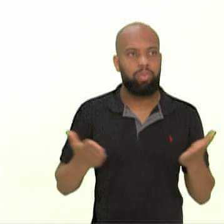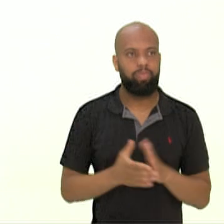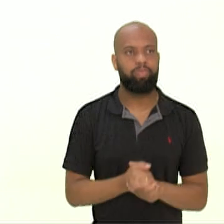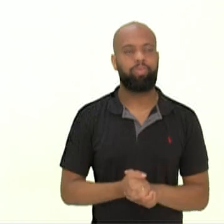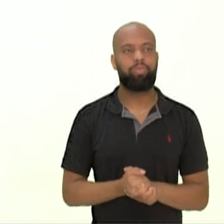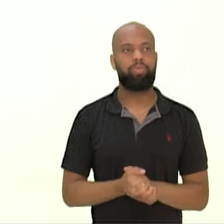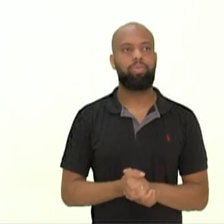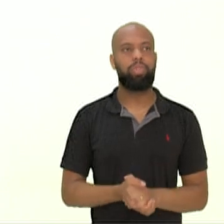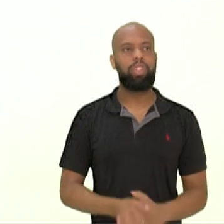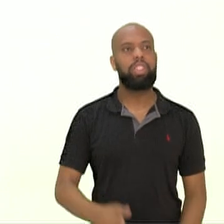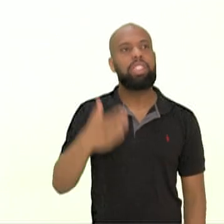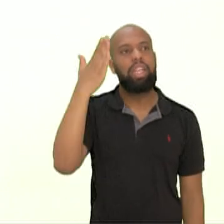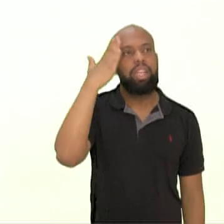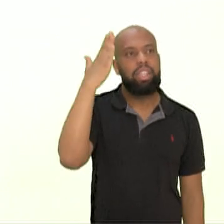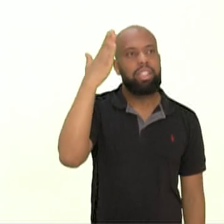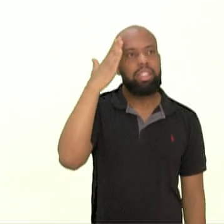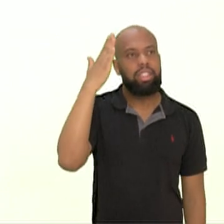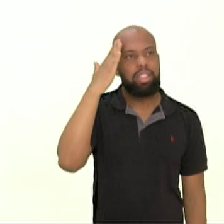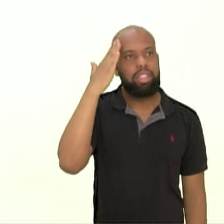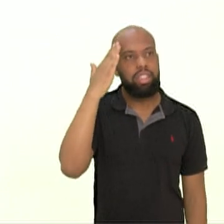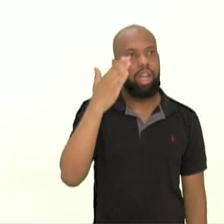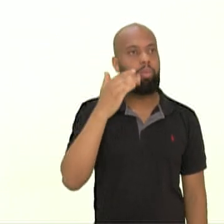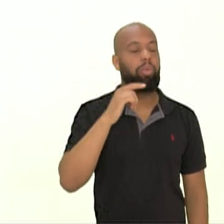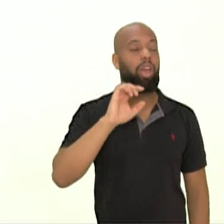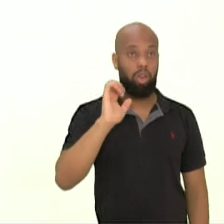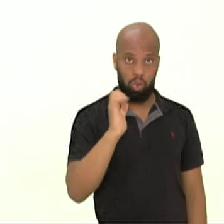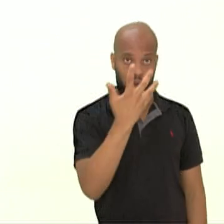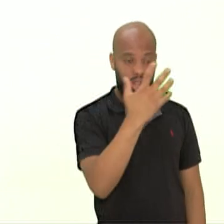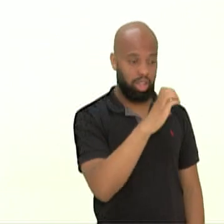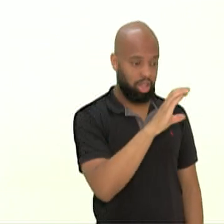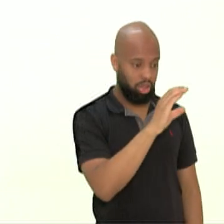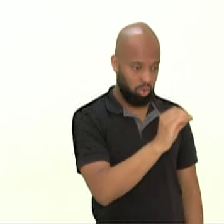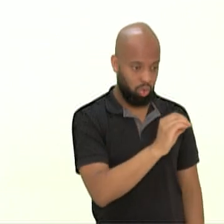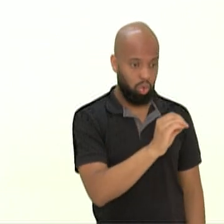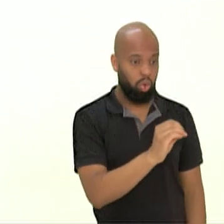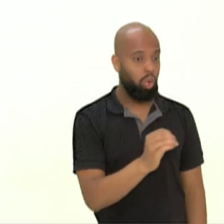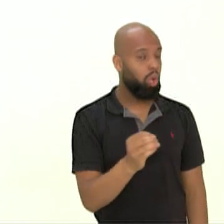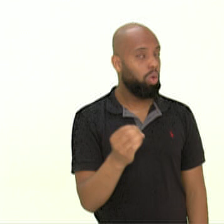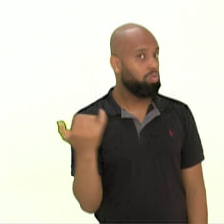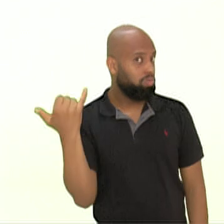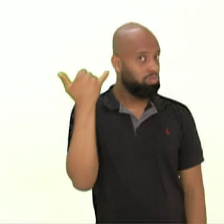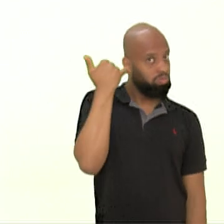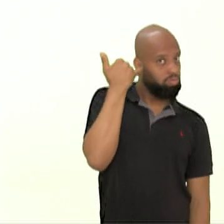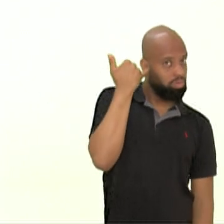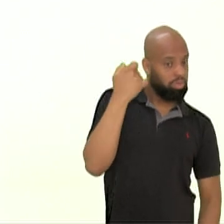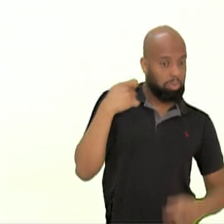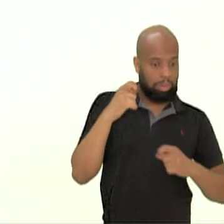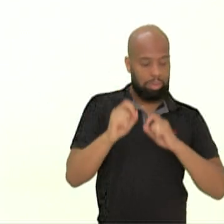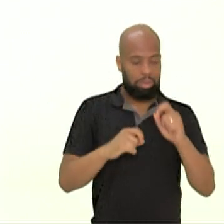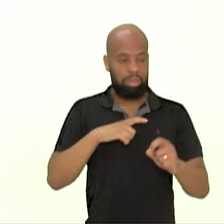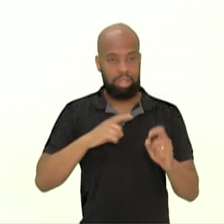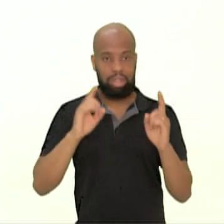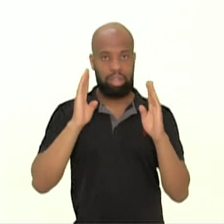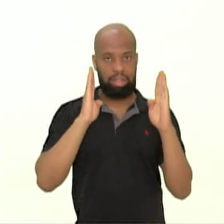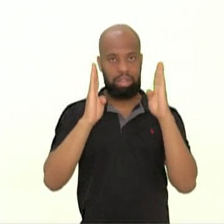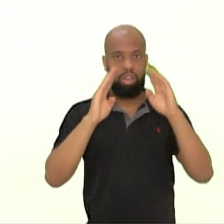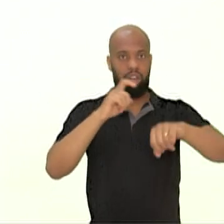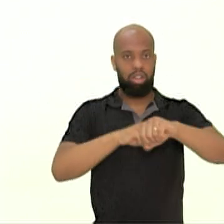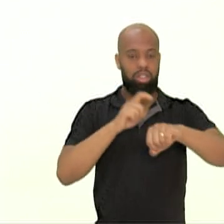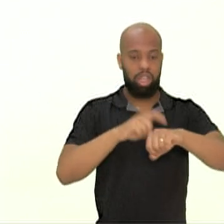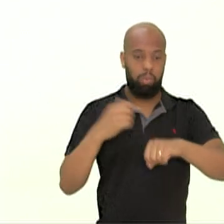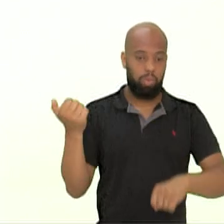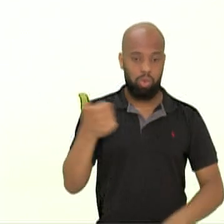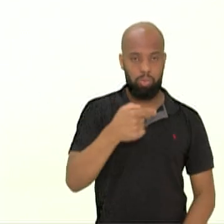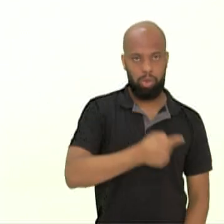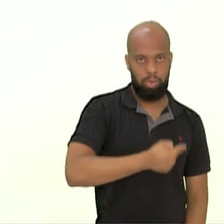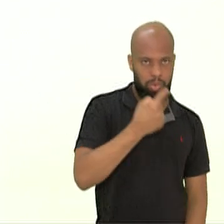exercício. Sabe-se que para que o eco e o som chegue aos nossos ouvidos, deve ter um intervalo de tempo maior do que o primeiro,